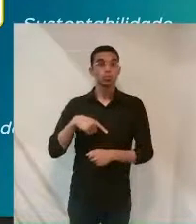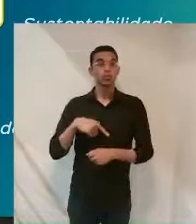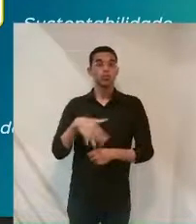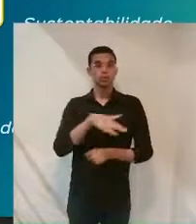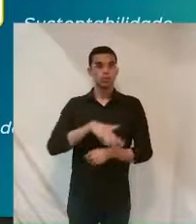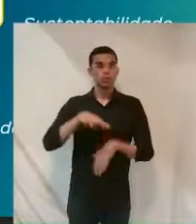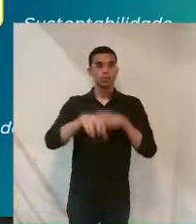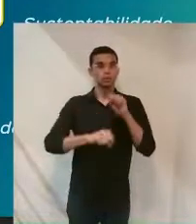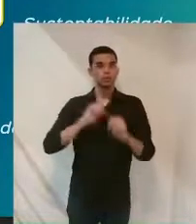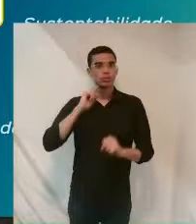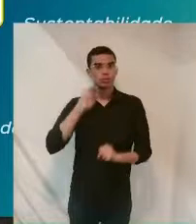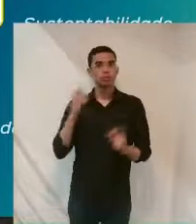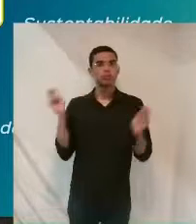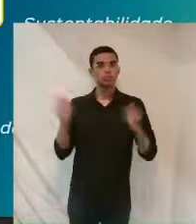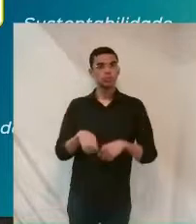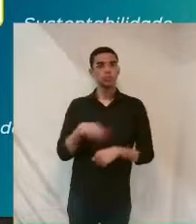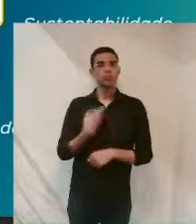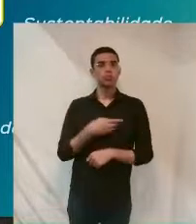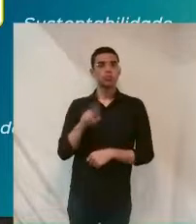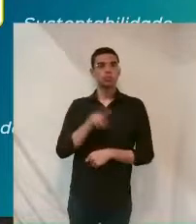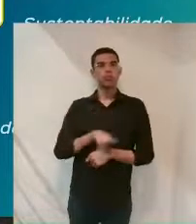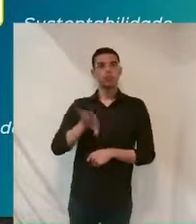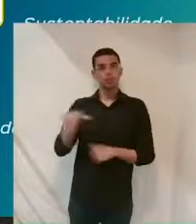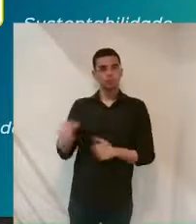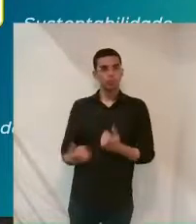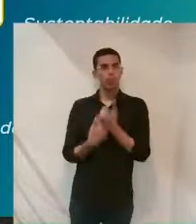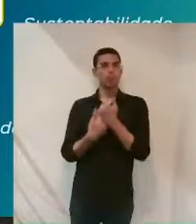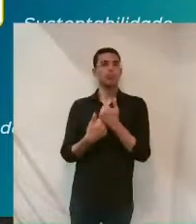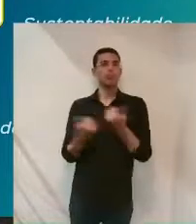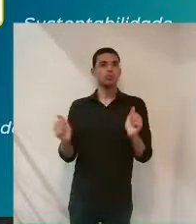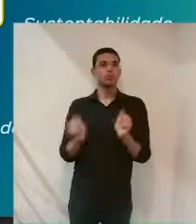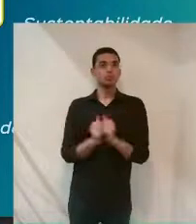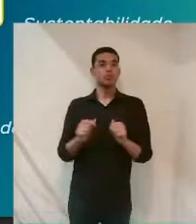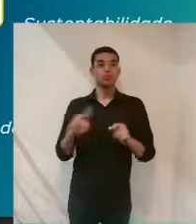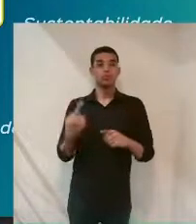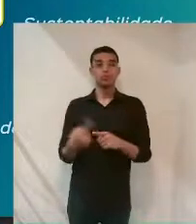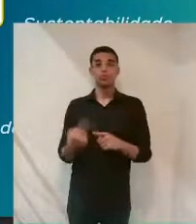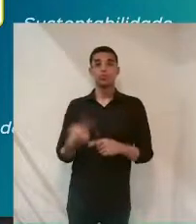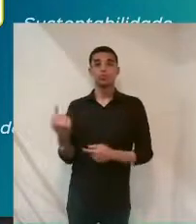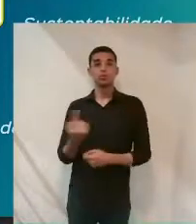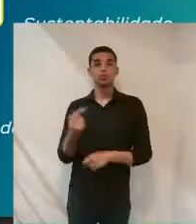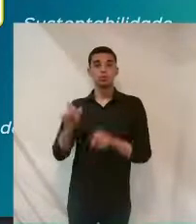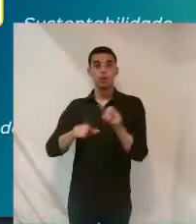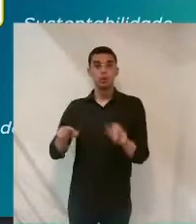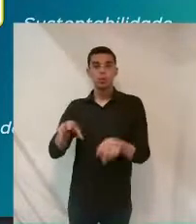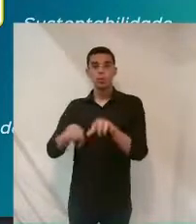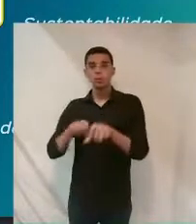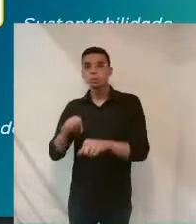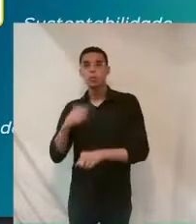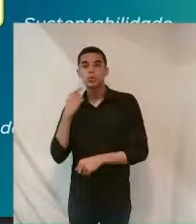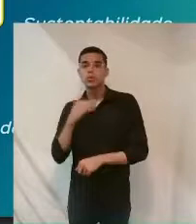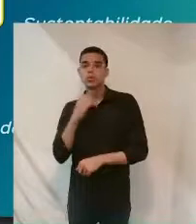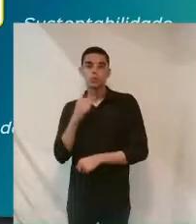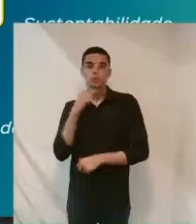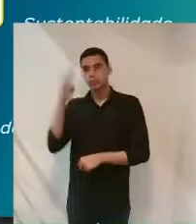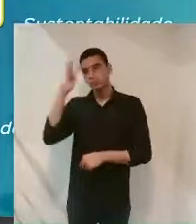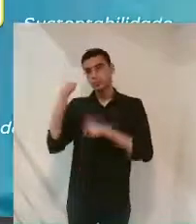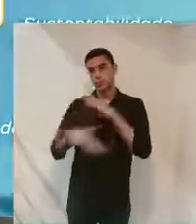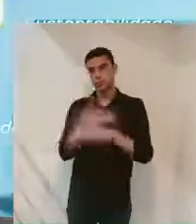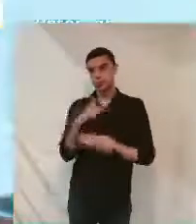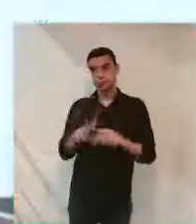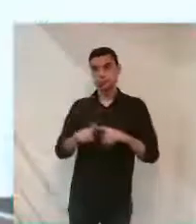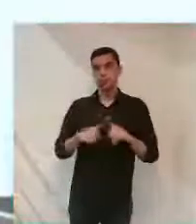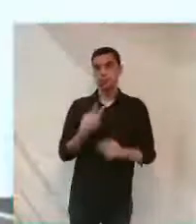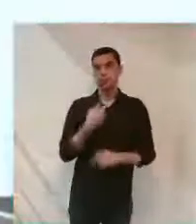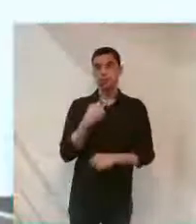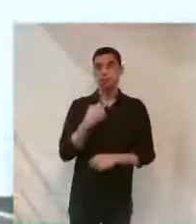porque os catadores sozinhos não vão dar conta. Mas o que a gente não pode é gerar novos negócios e tirar os catadores do jogo. Esse, para mim, é